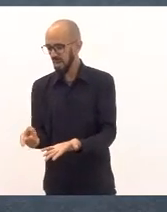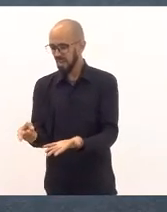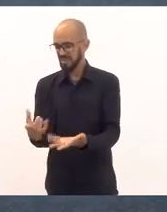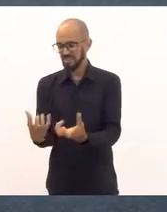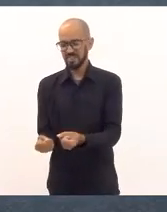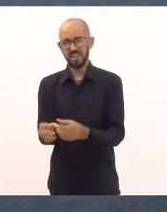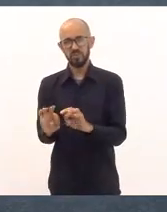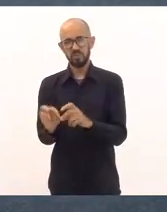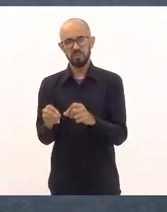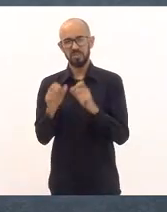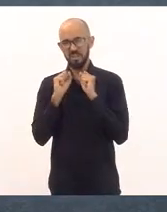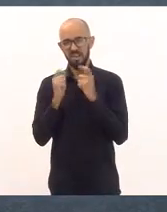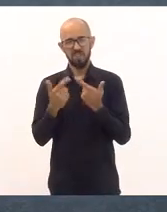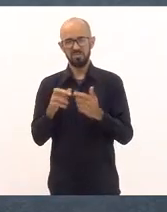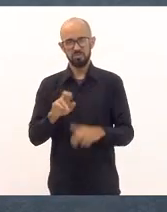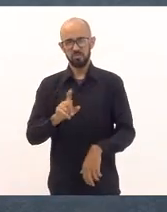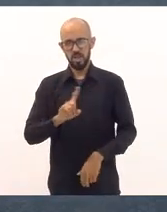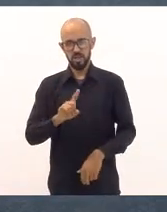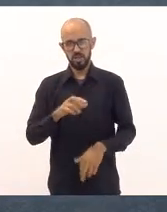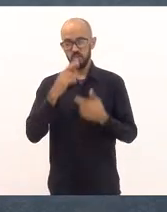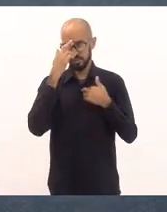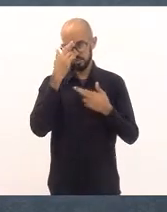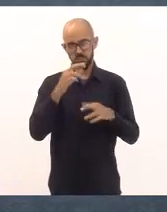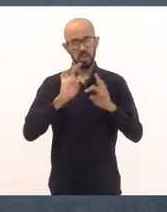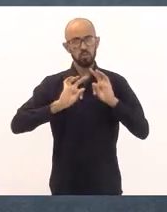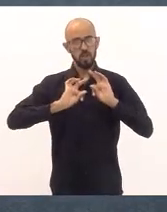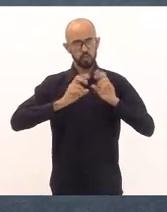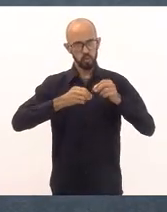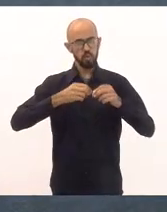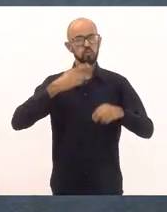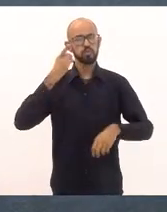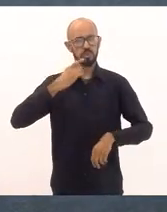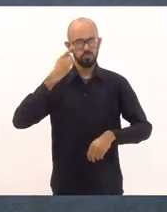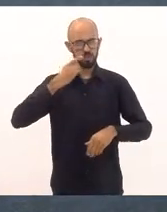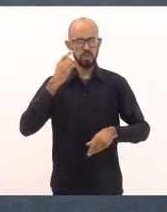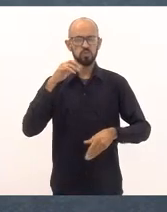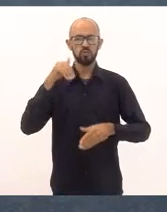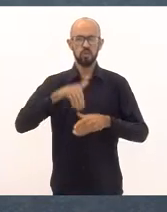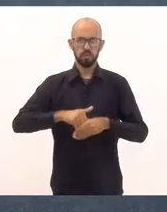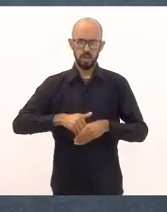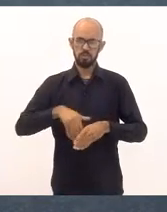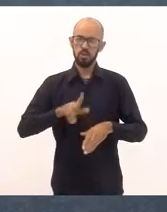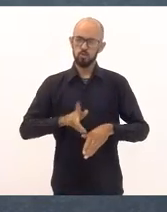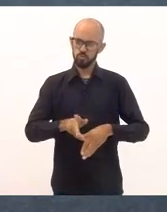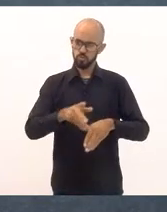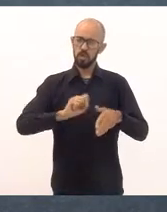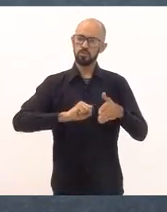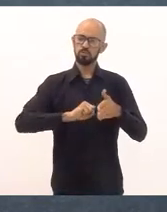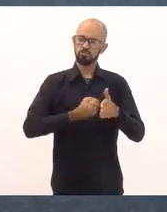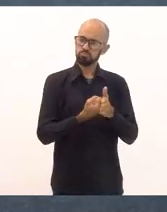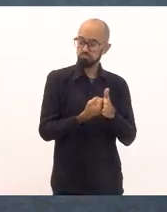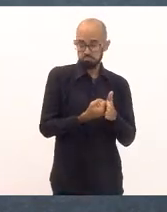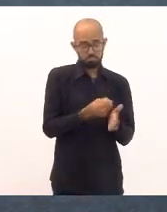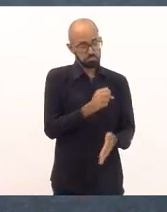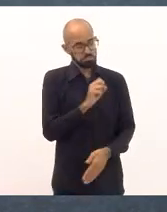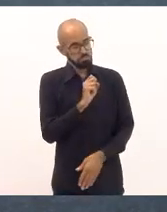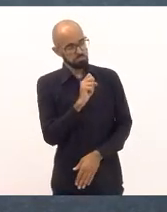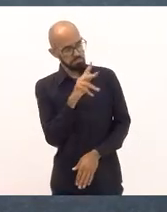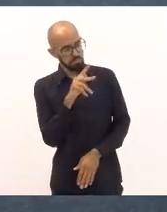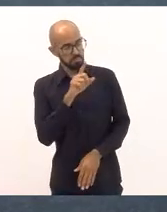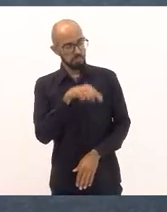Então, respeito a todos os parlamentares que votaram pela manutenção do veto. É o